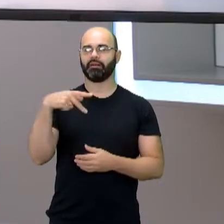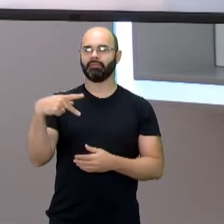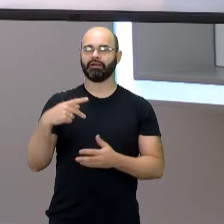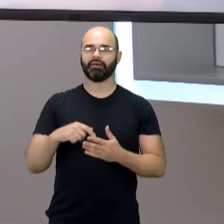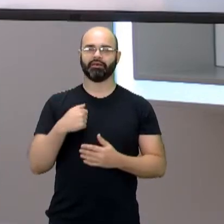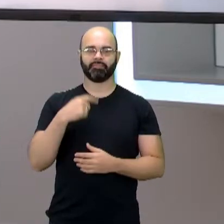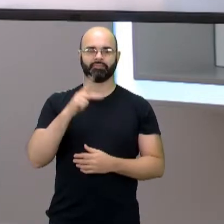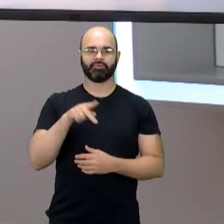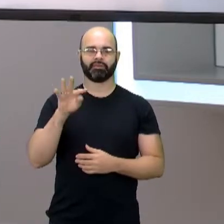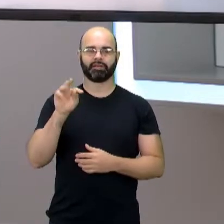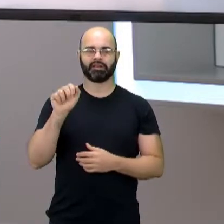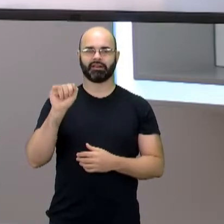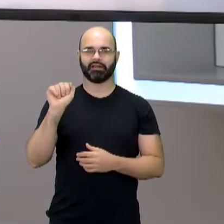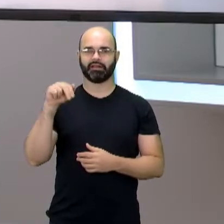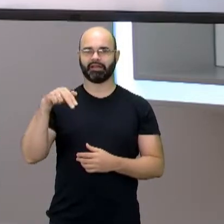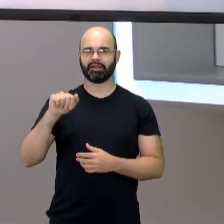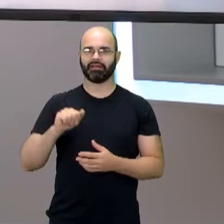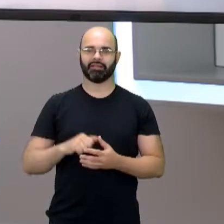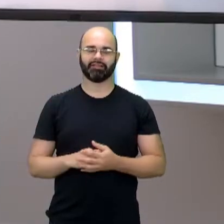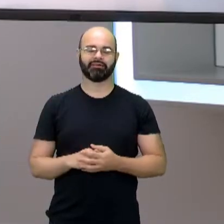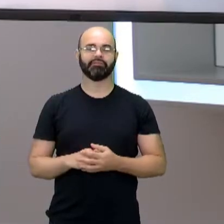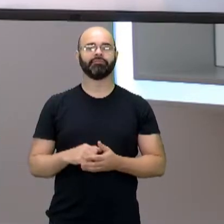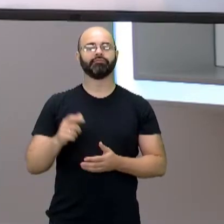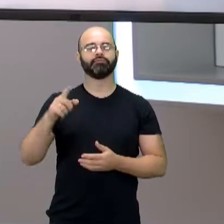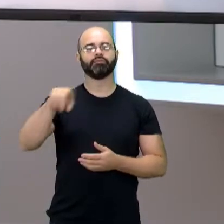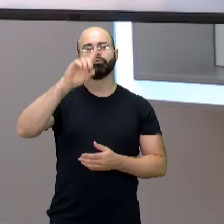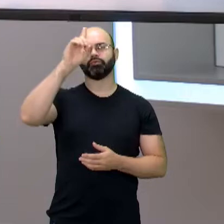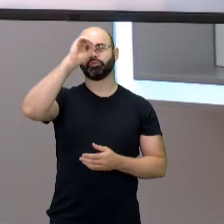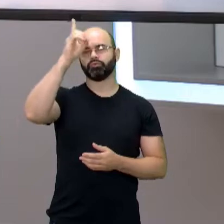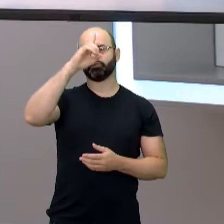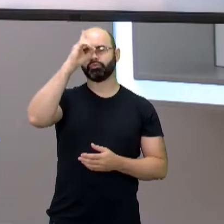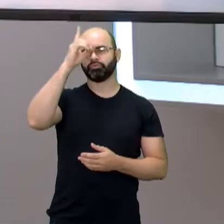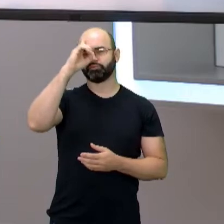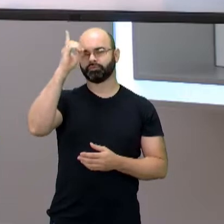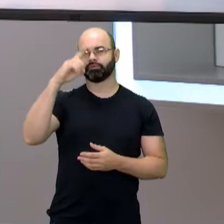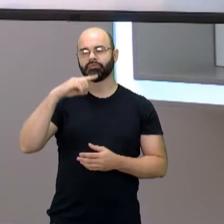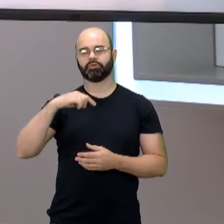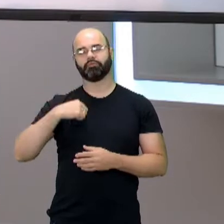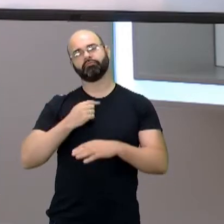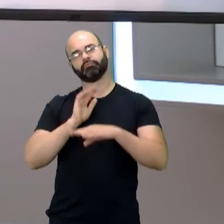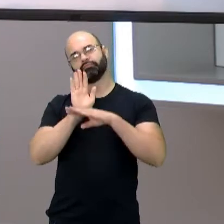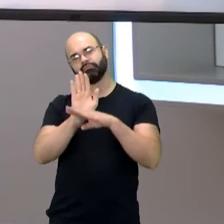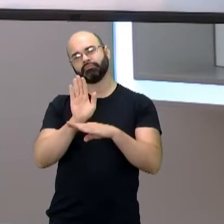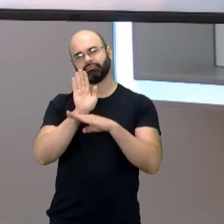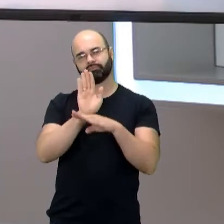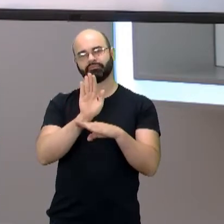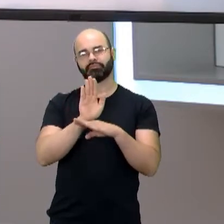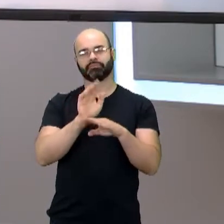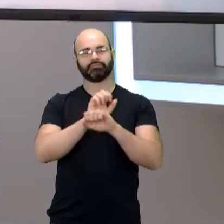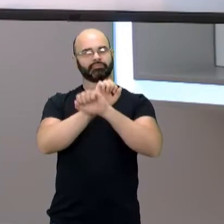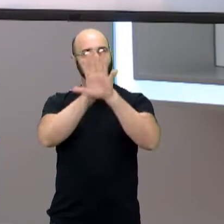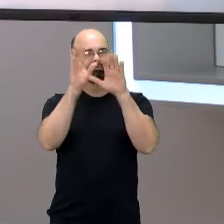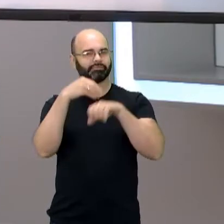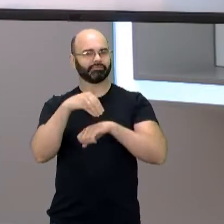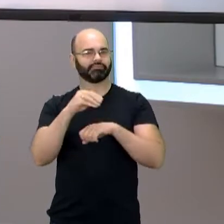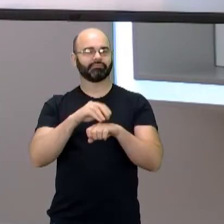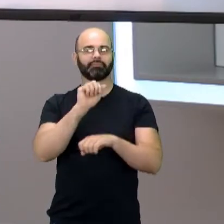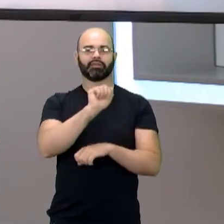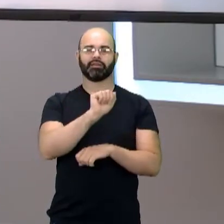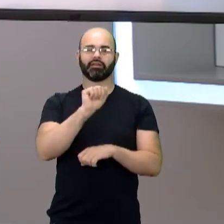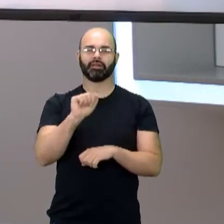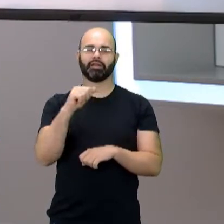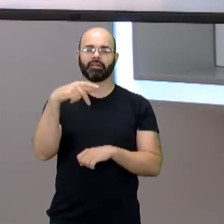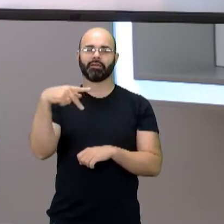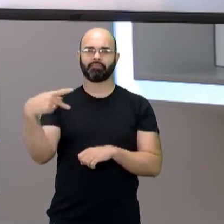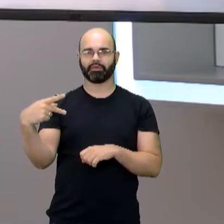professora Tayana e estarei aqui com vocês, tirando as dúvidas, entendendo mais essa etapa aí de correção da AP.